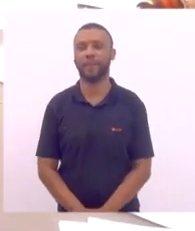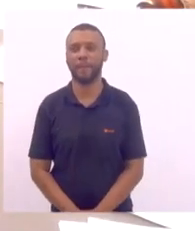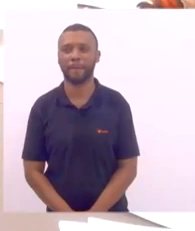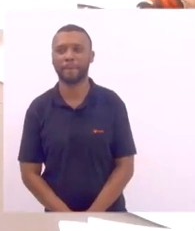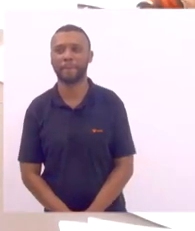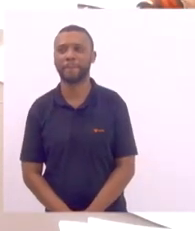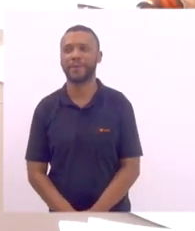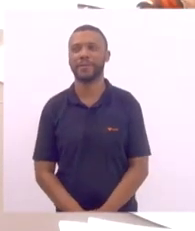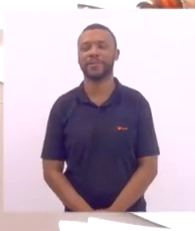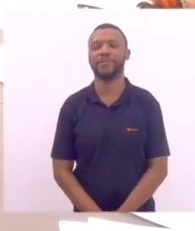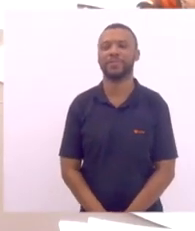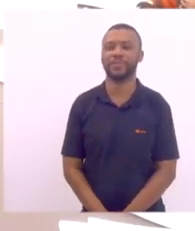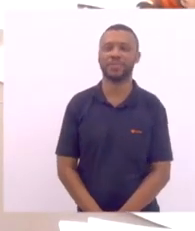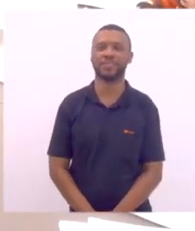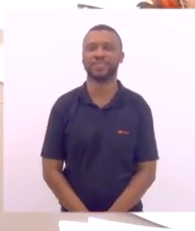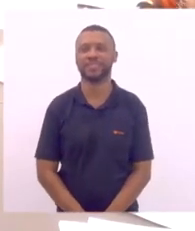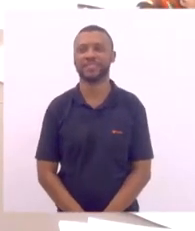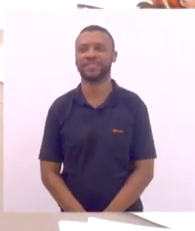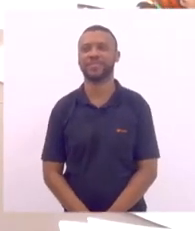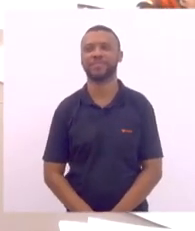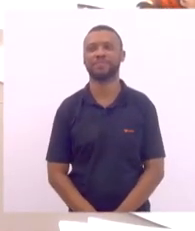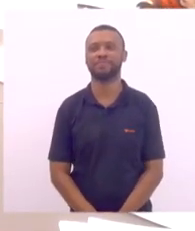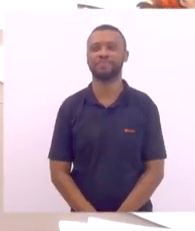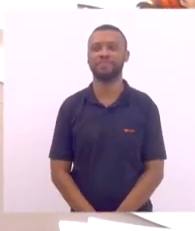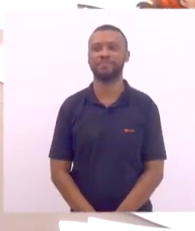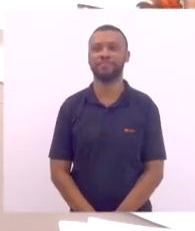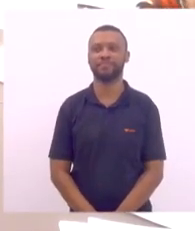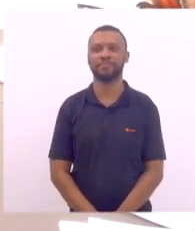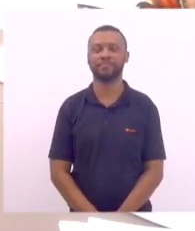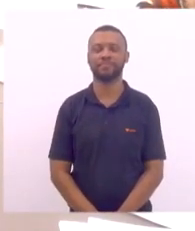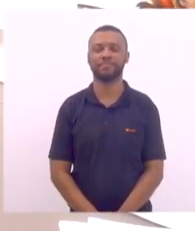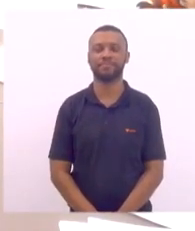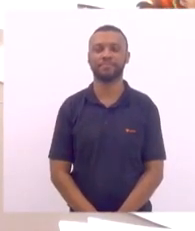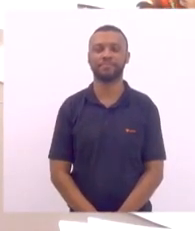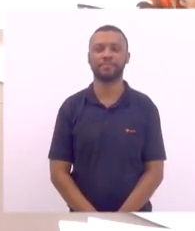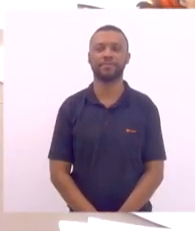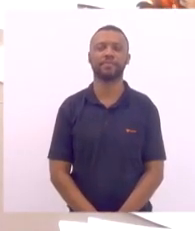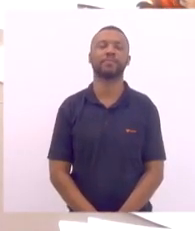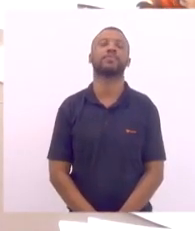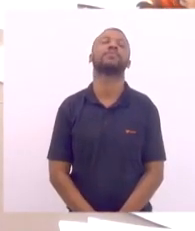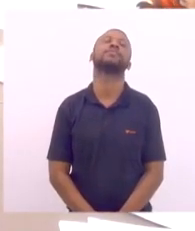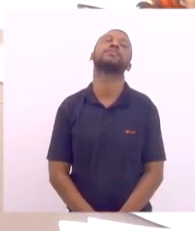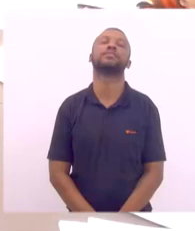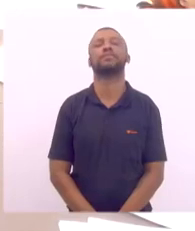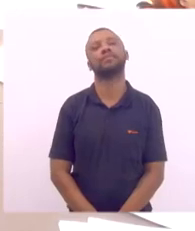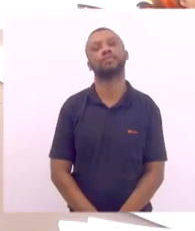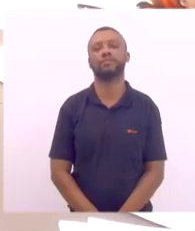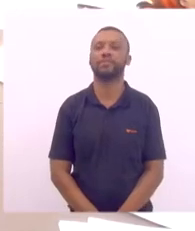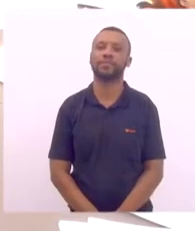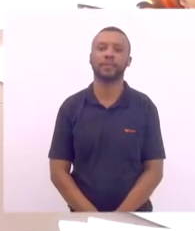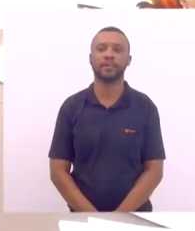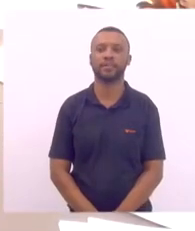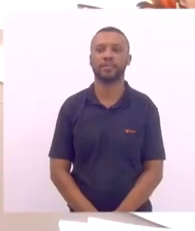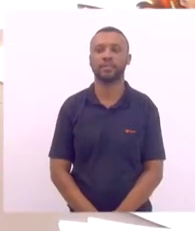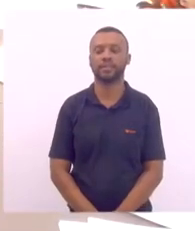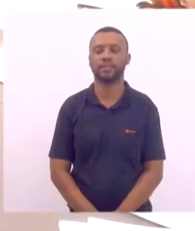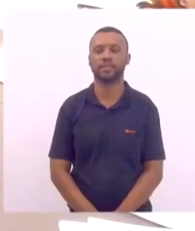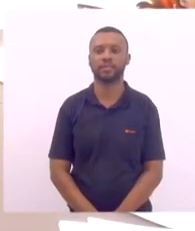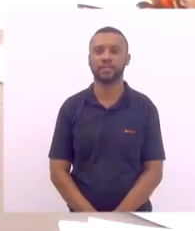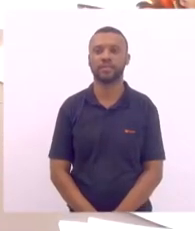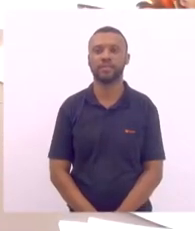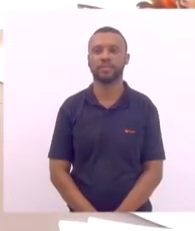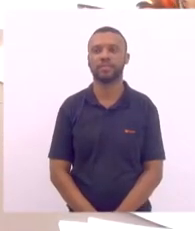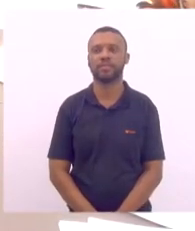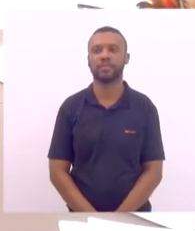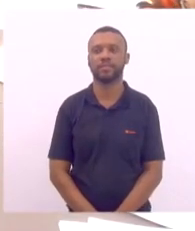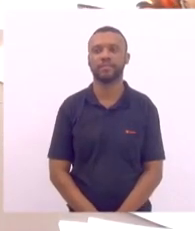acordo. Artigo tem que ser regularidade ambiental. E o anexo. Não, é impacto ambiental mesmo. Ainda quem não precisa de licença tem que apresentar a certidão do